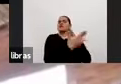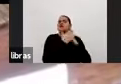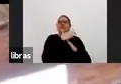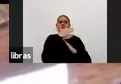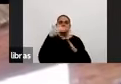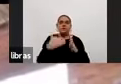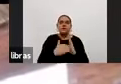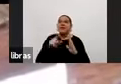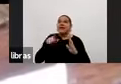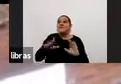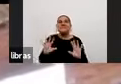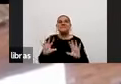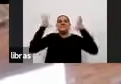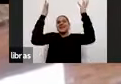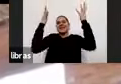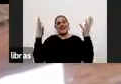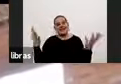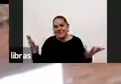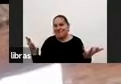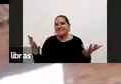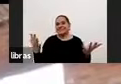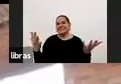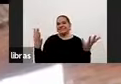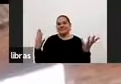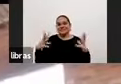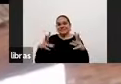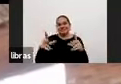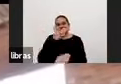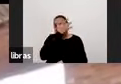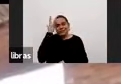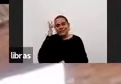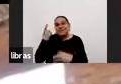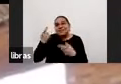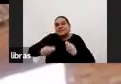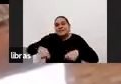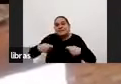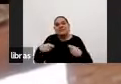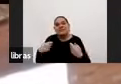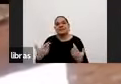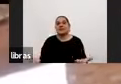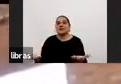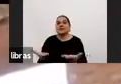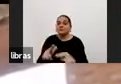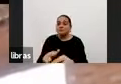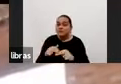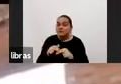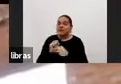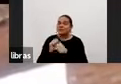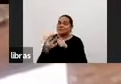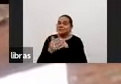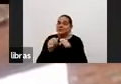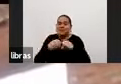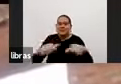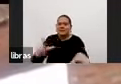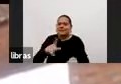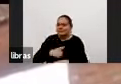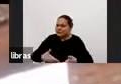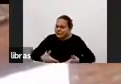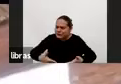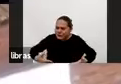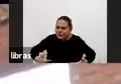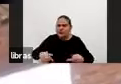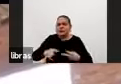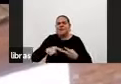uma festa, digamos assim, para o pessoal que estão necessitados hoje com a pandemia. É muita fome, é muita